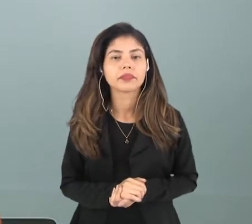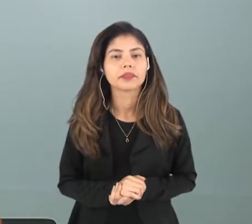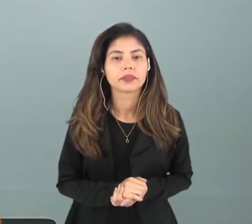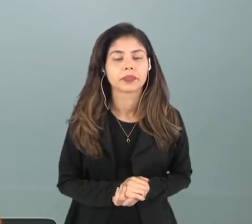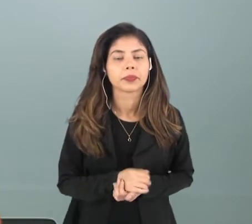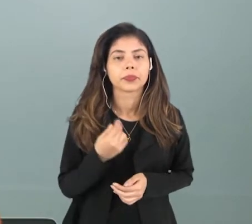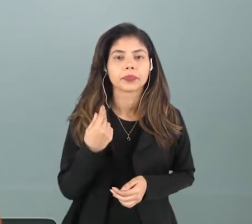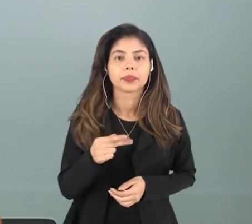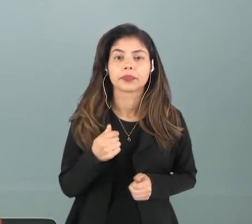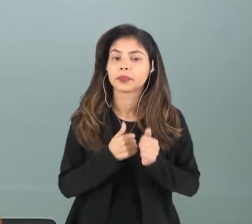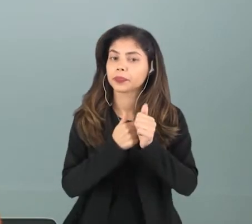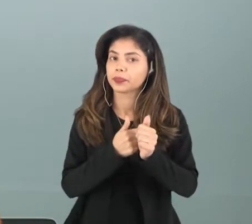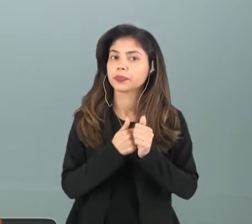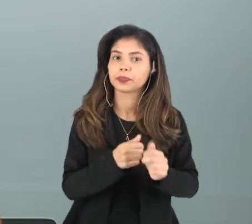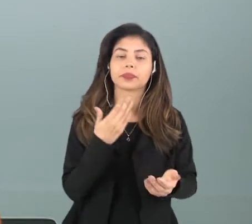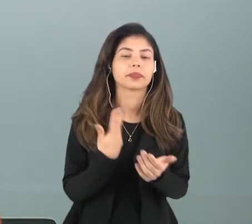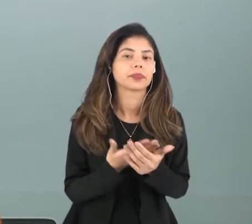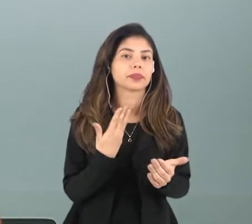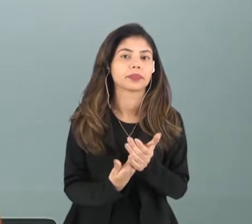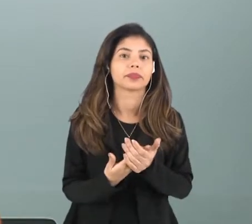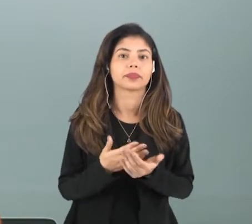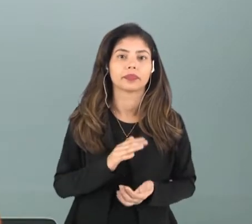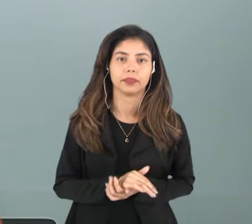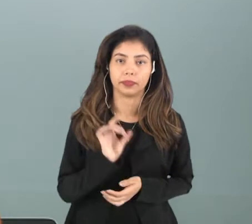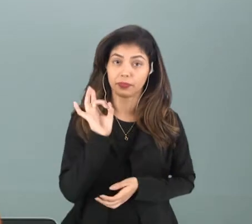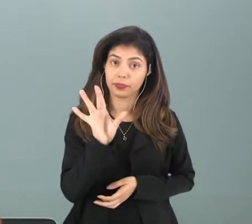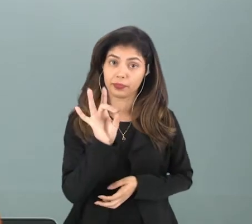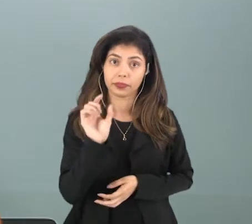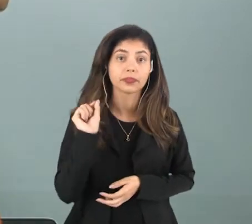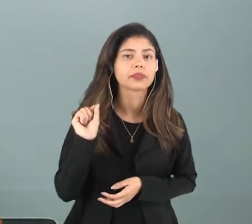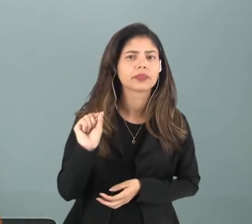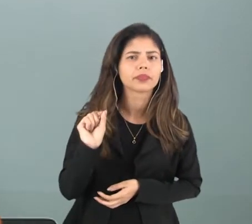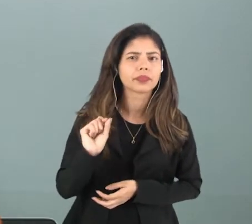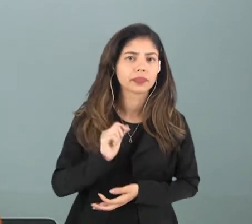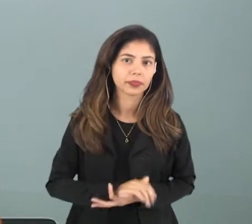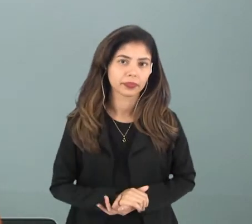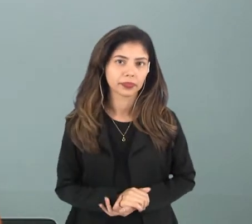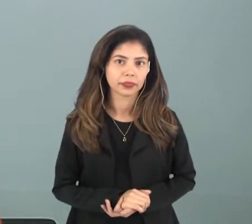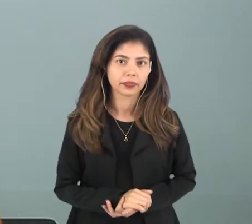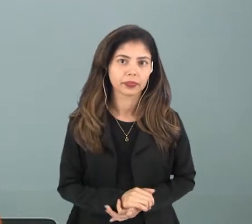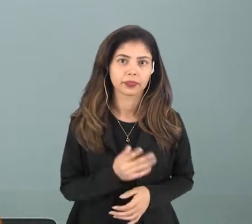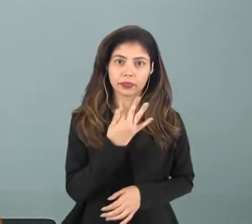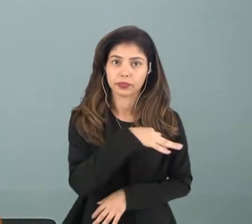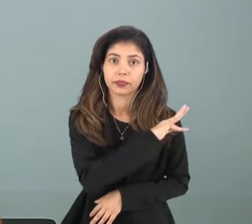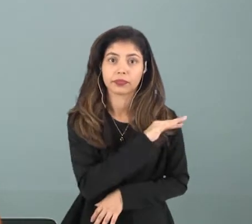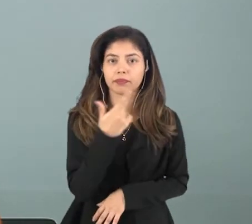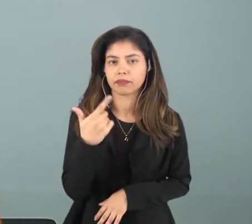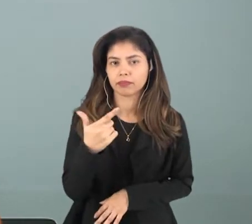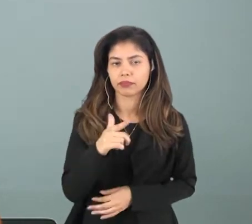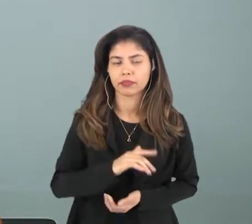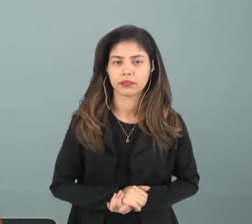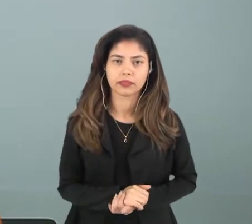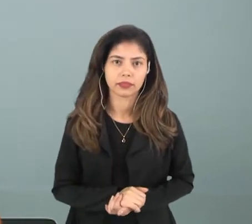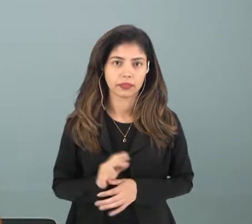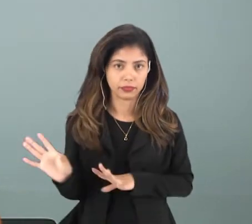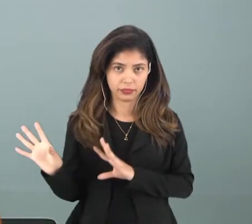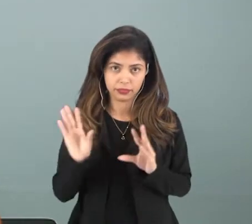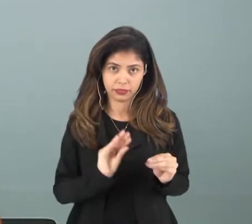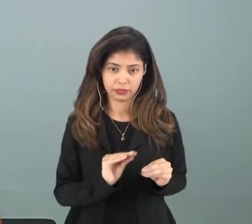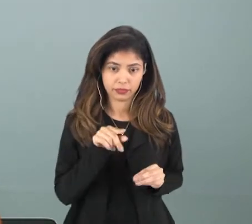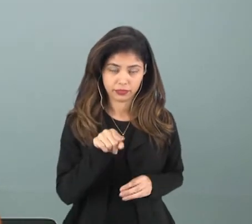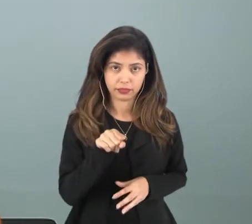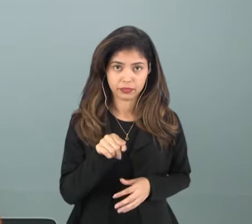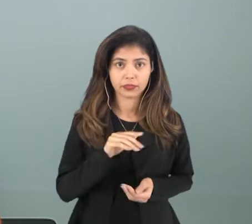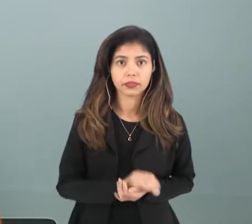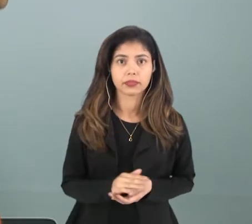tinha o seu segmento para estudar. Só que a faculdade não tinha, então eles vieram para cá, ó. Vieram para